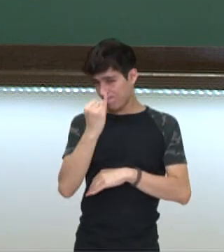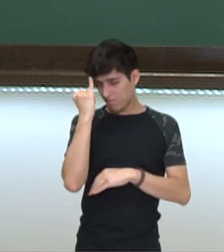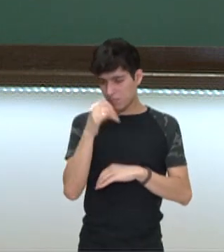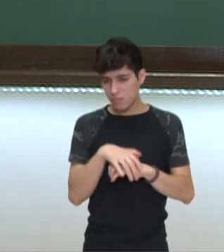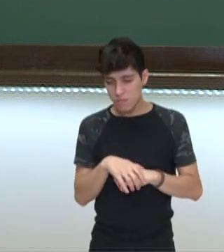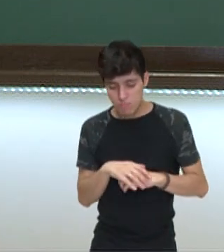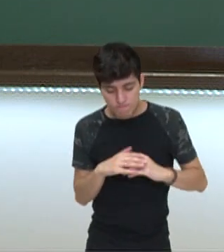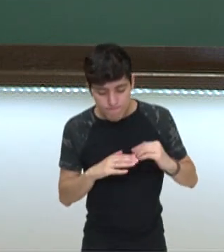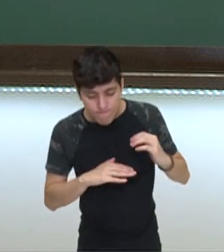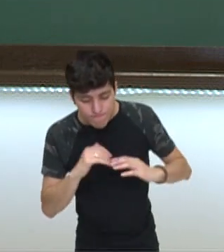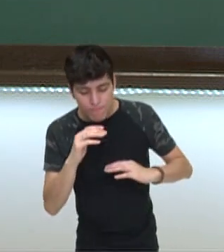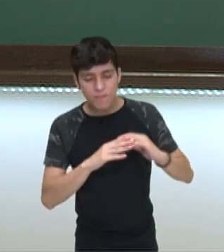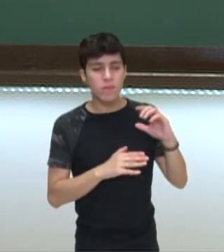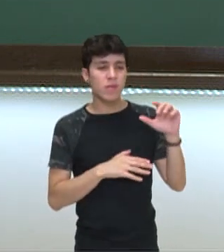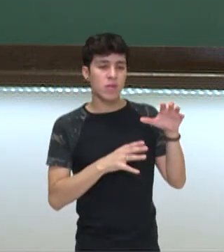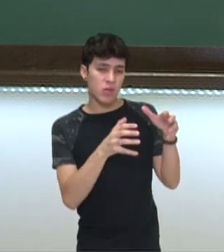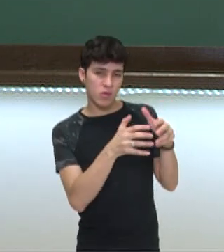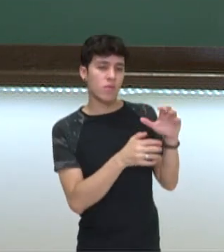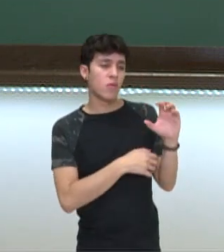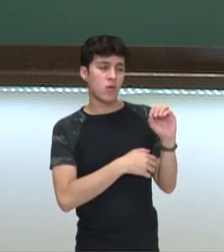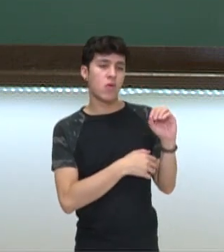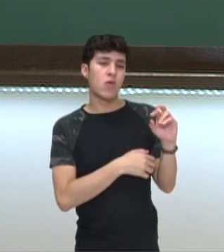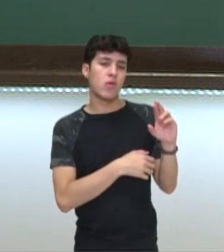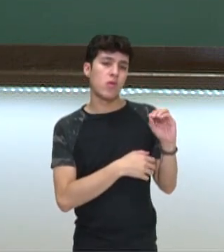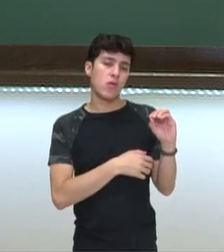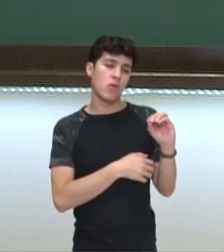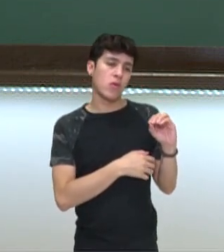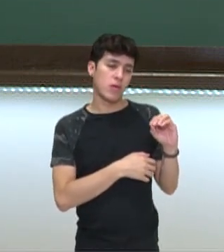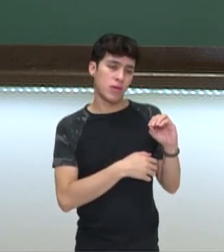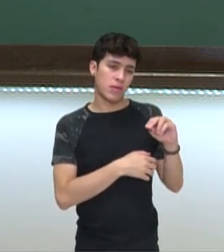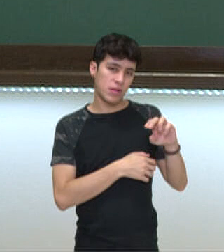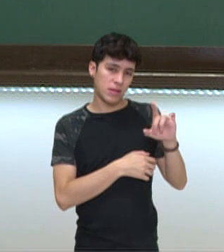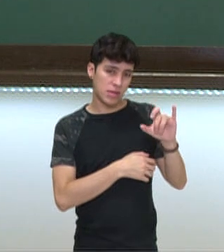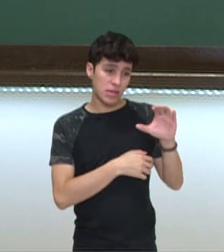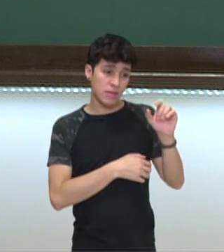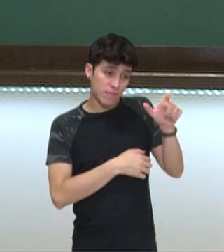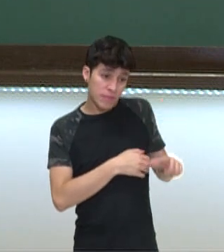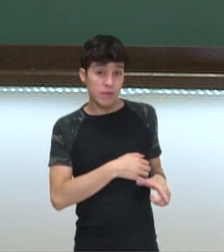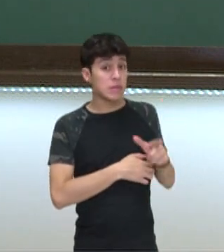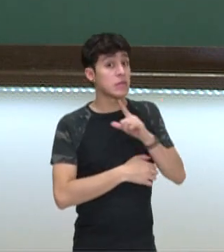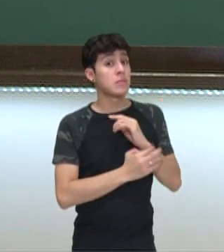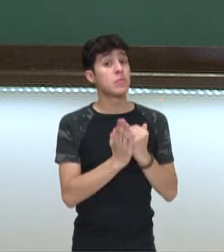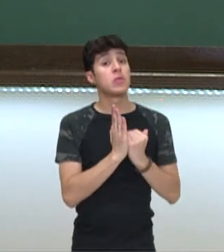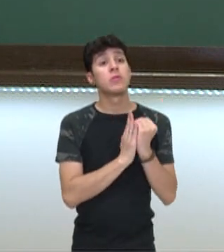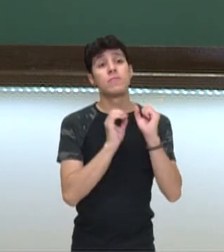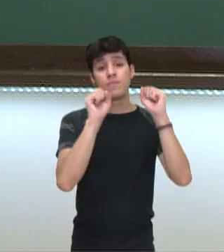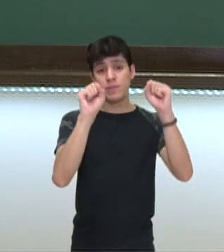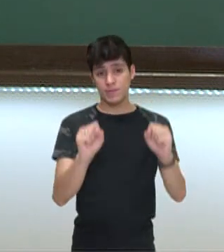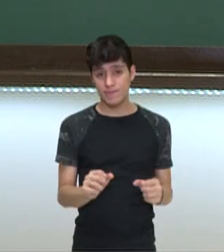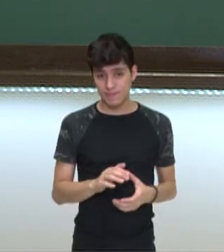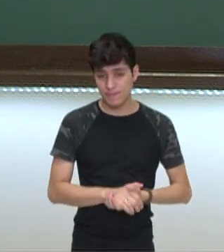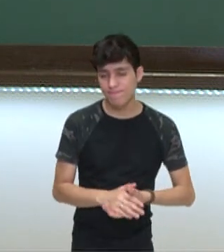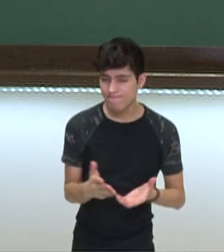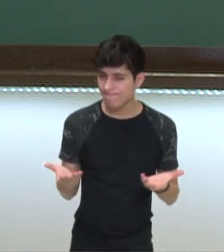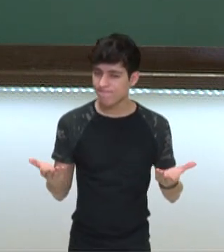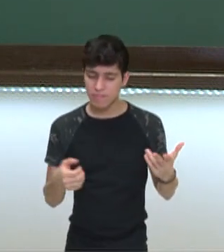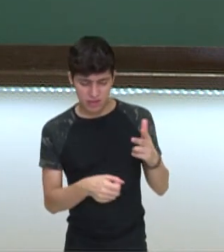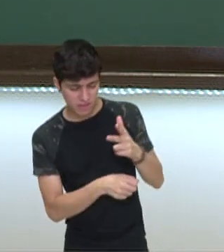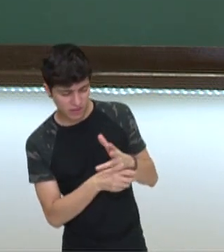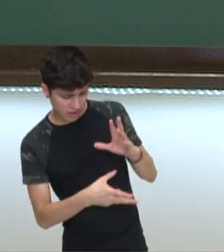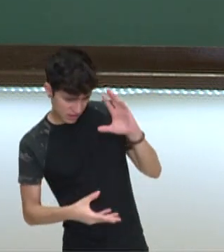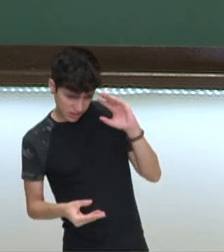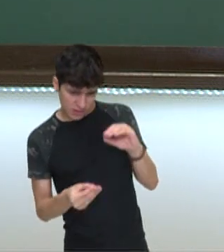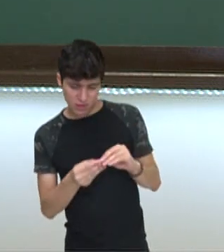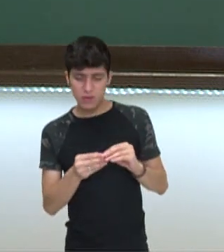aí com a prática do coronelismo esse coronéis vão passar a ter bastante poder Então nesse vídeo nós